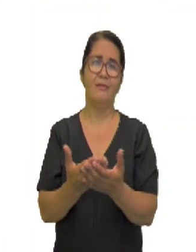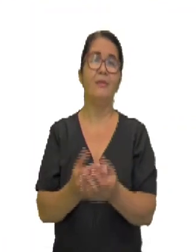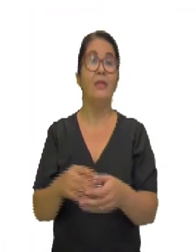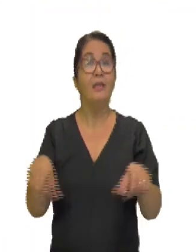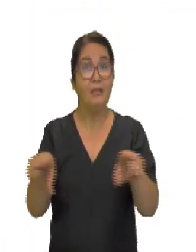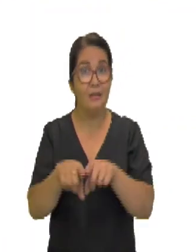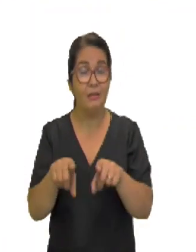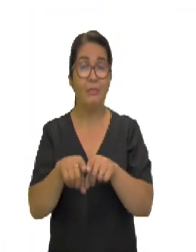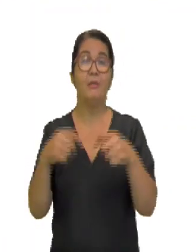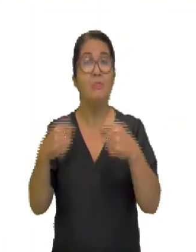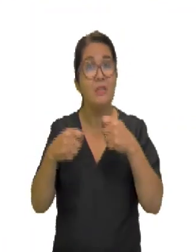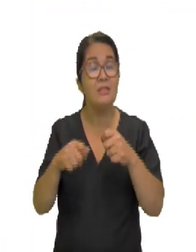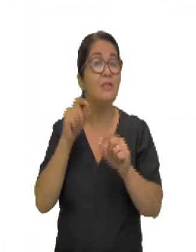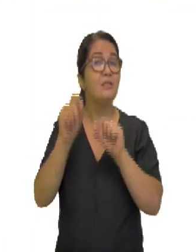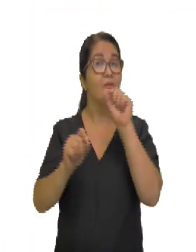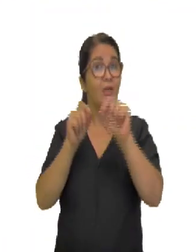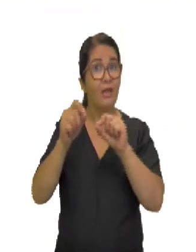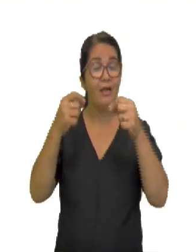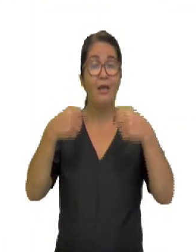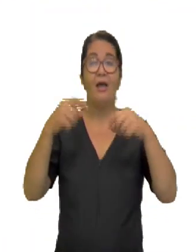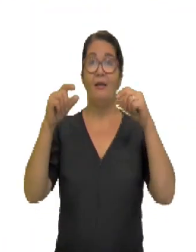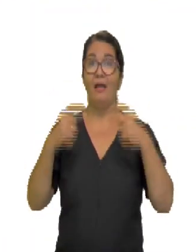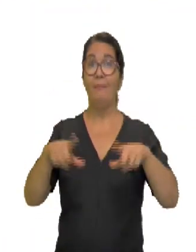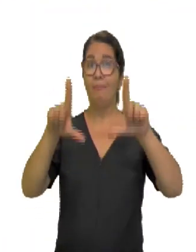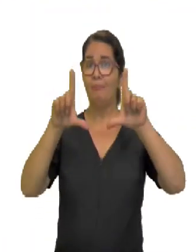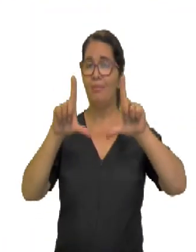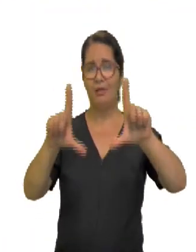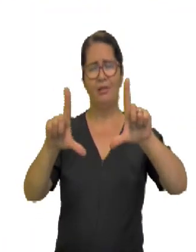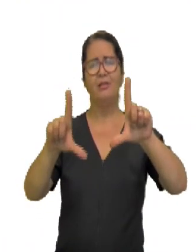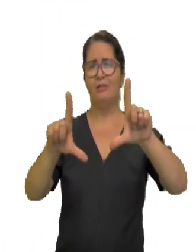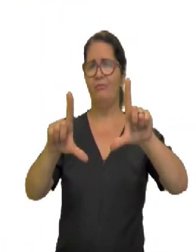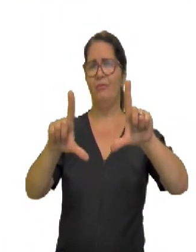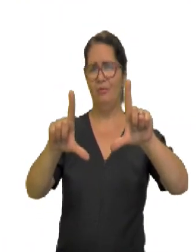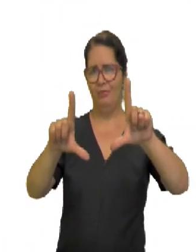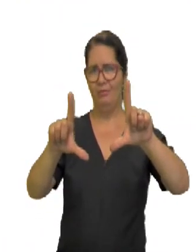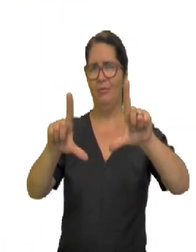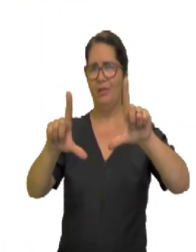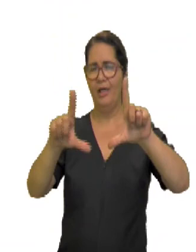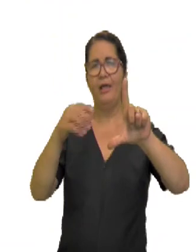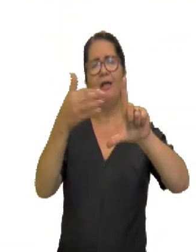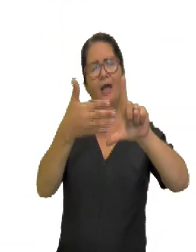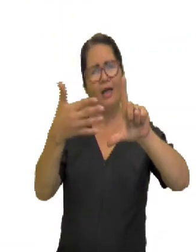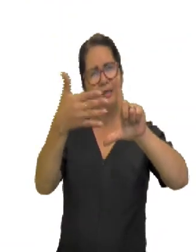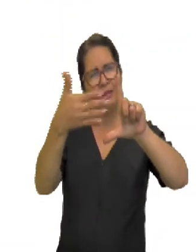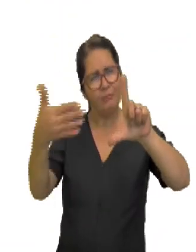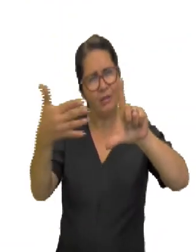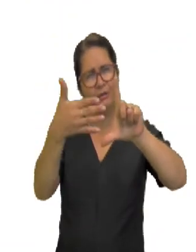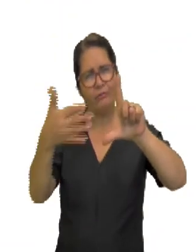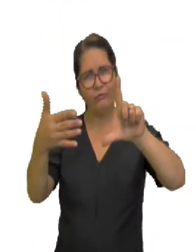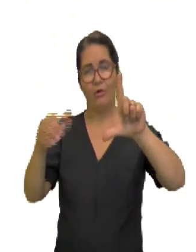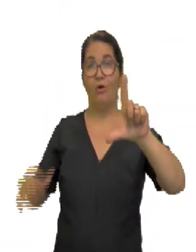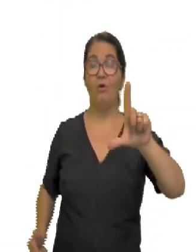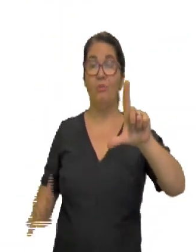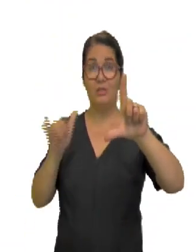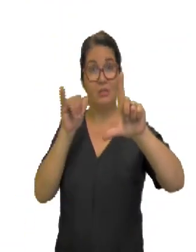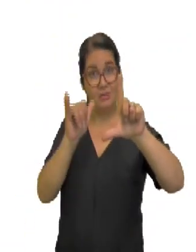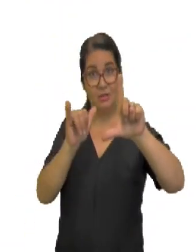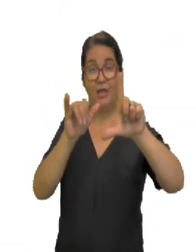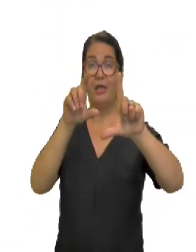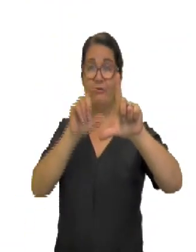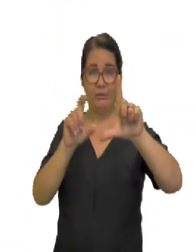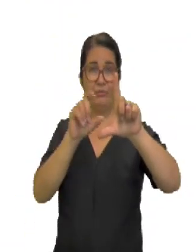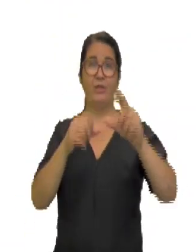para isso que vocês precisam? Acessar. Muito bem, acessem a plataforma SMED GV. Se inscrevam no